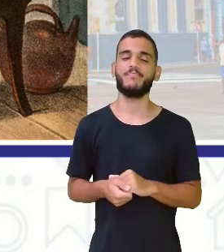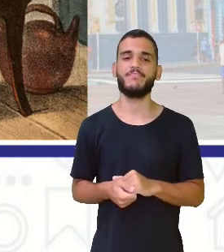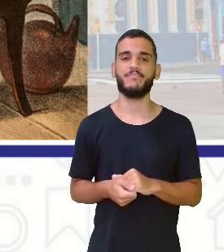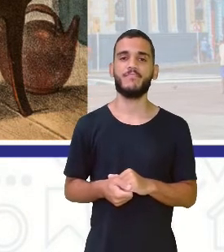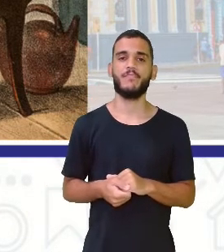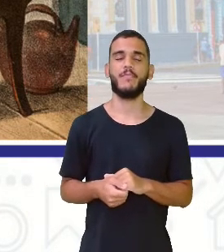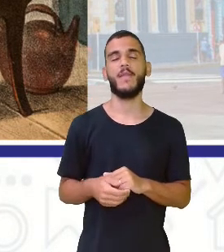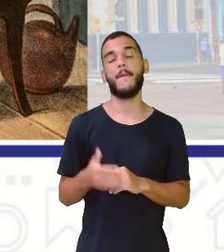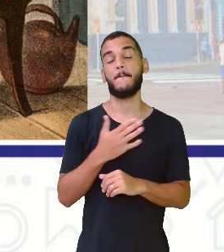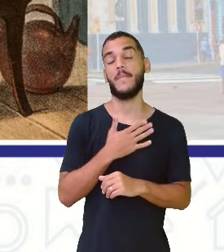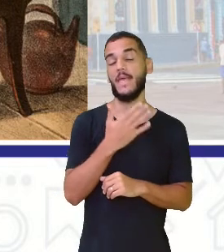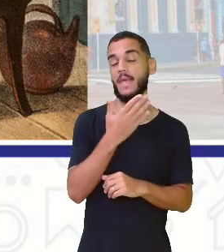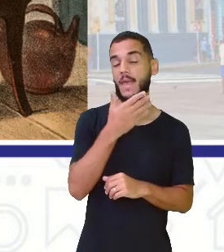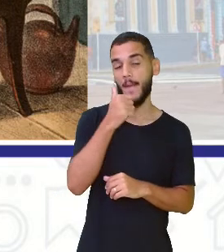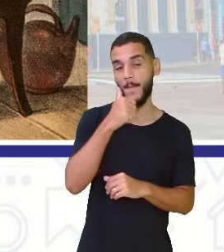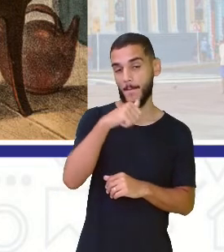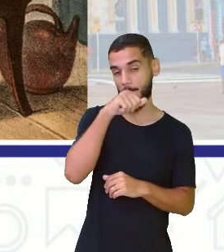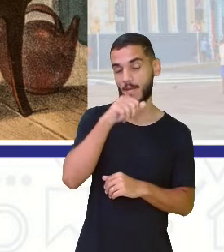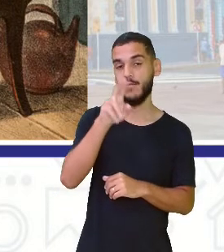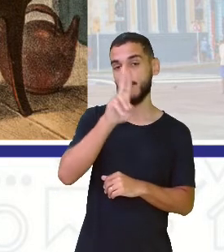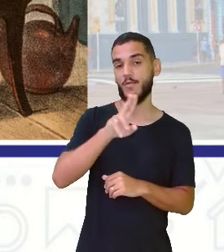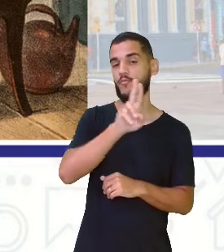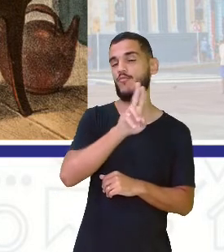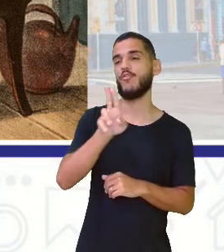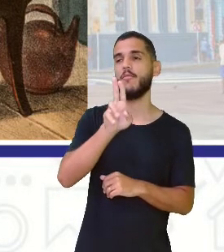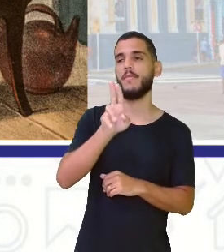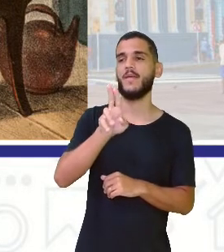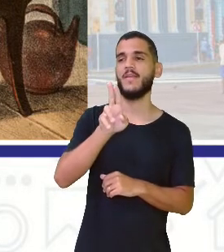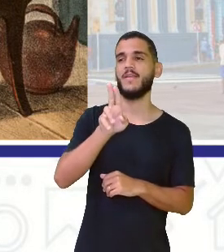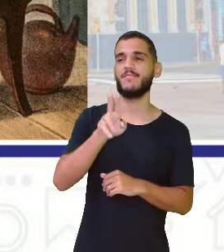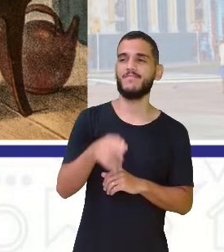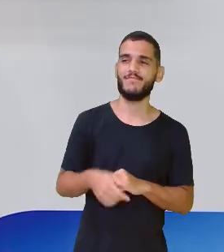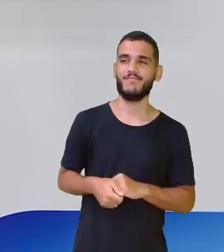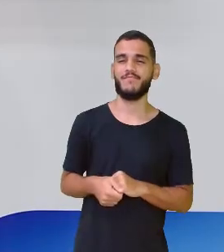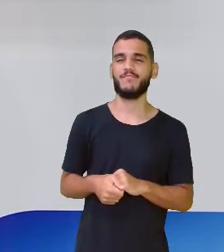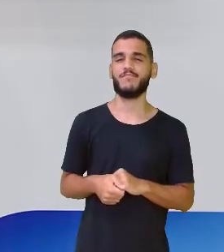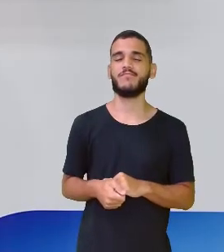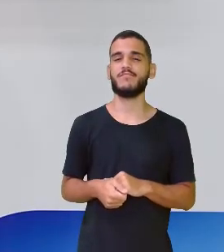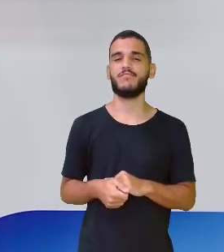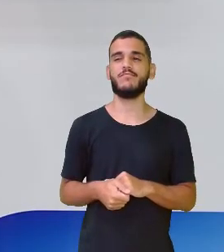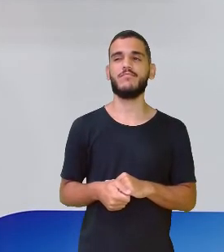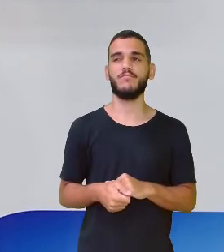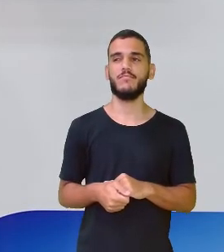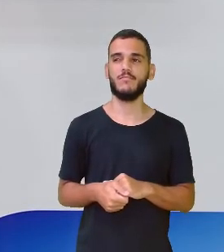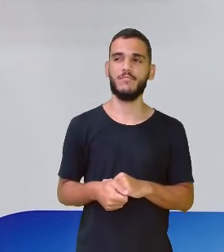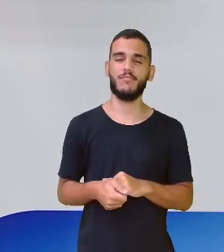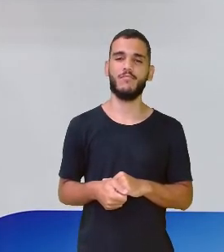Minha mãe chamava isso de um nome, assim, era